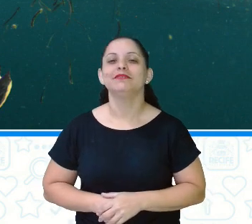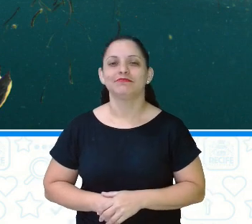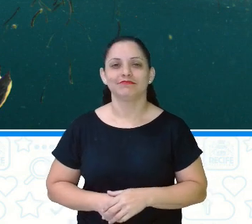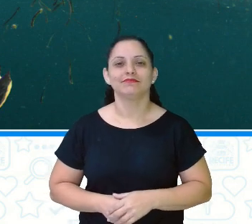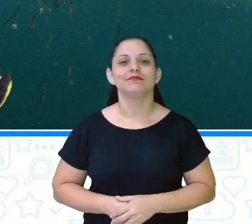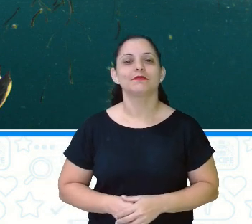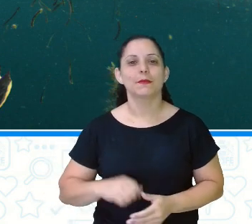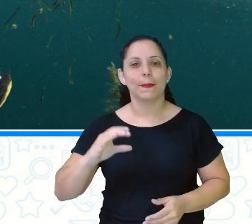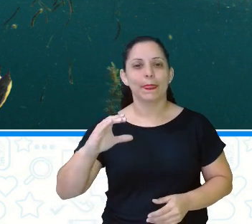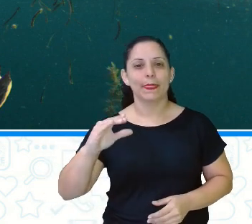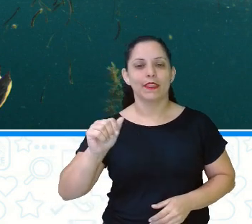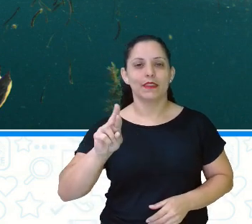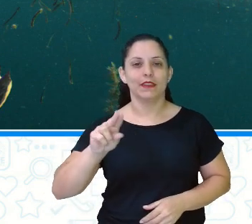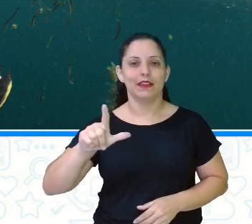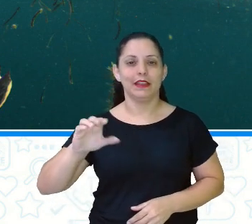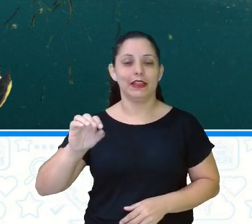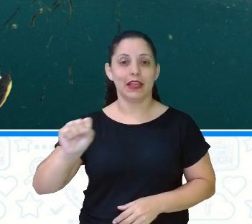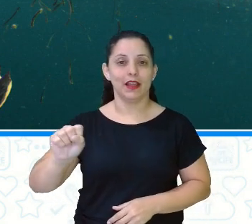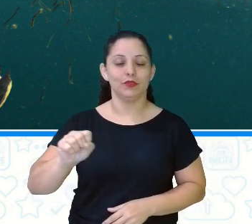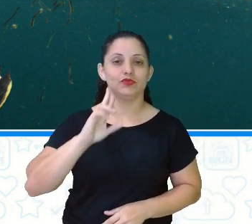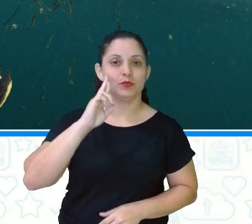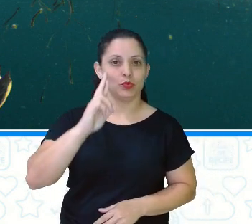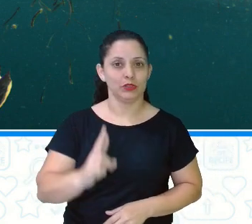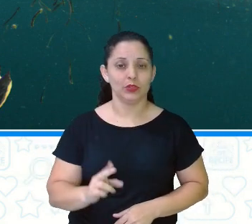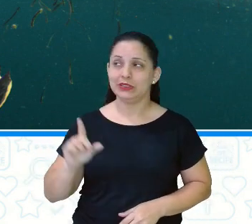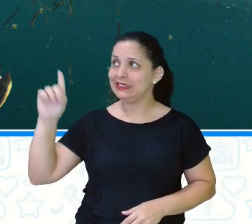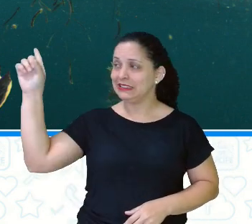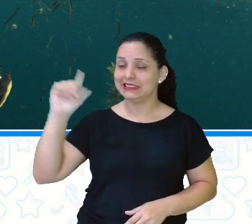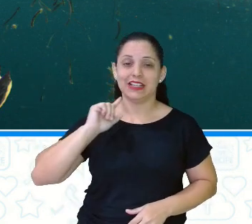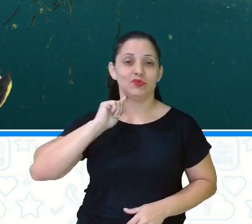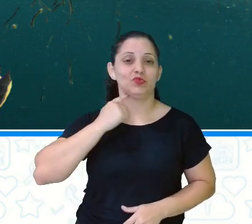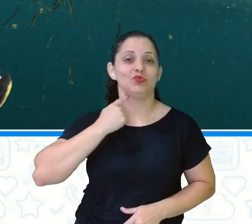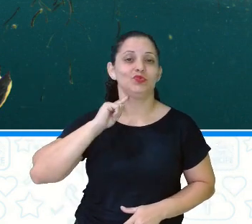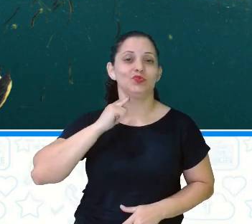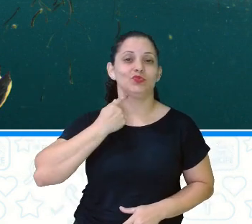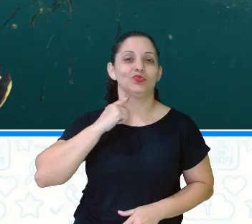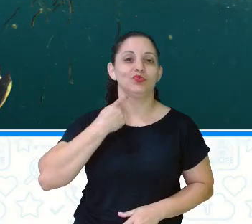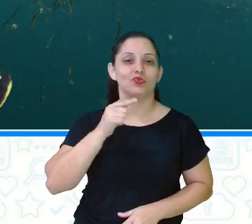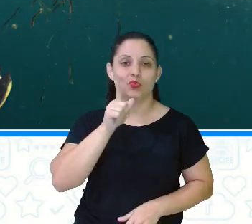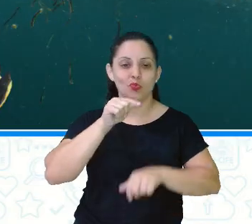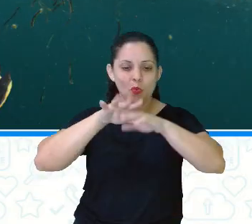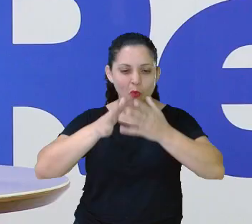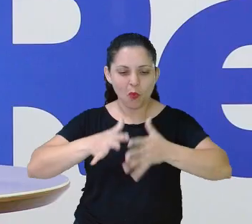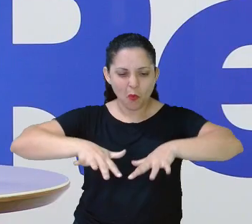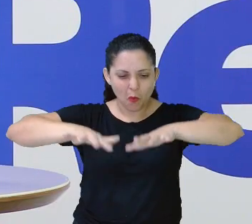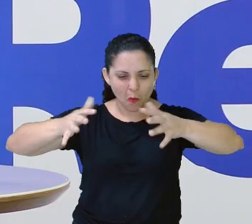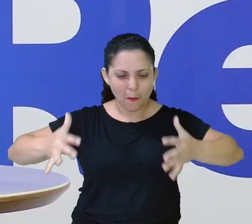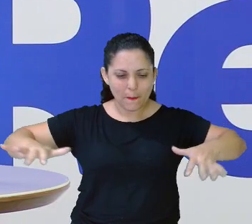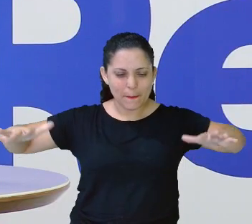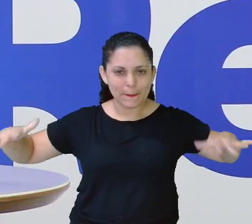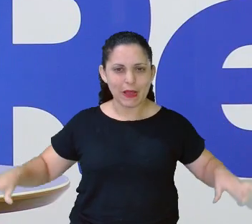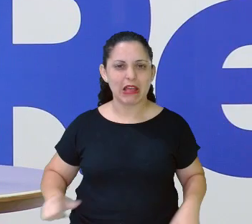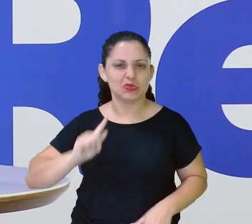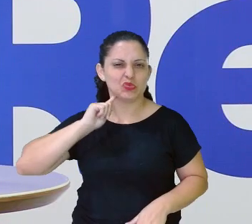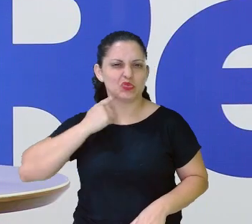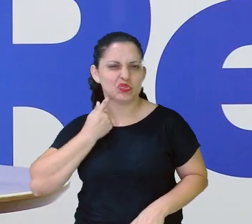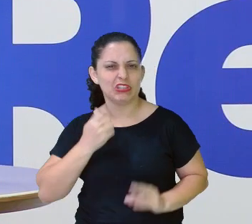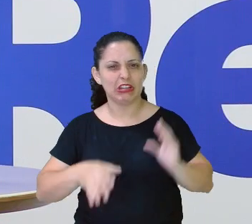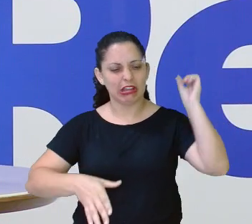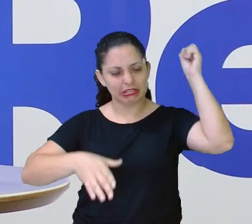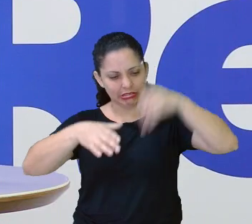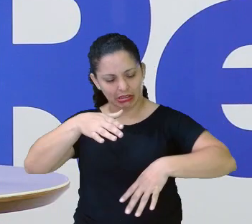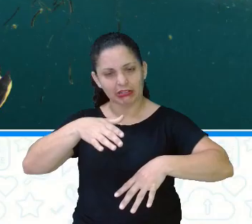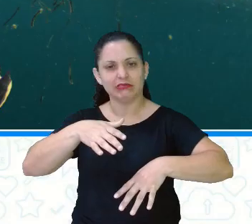respondendo. Carlos respondeu que o mar está poluído. Poluído. Bichos, garrafas, lixo no